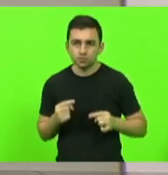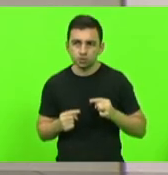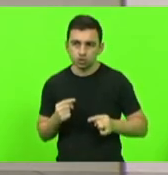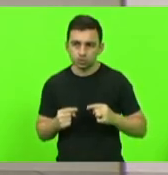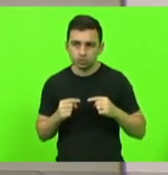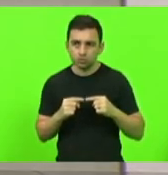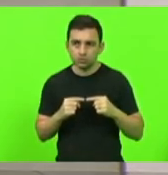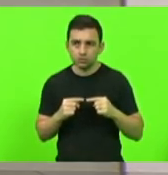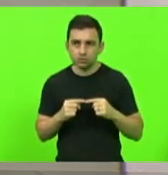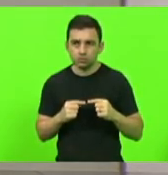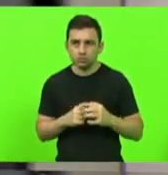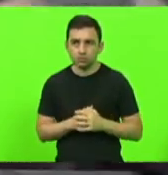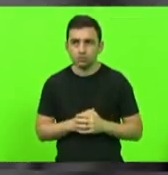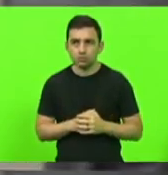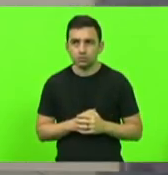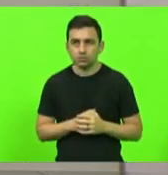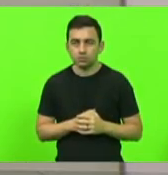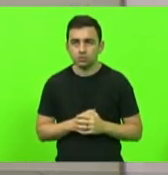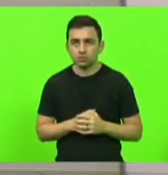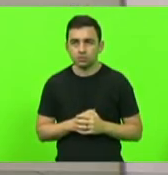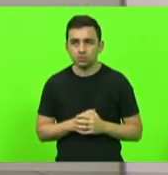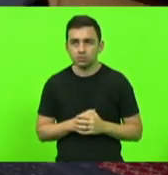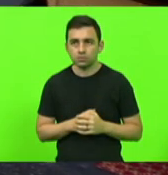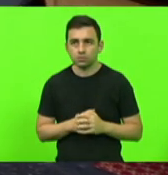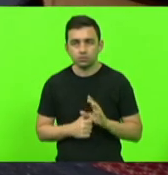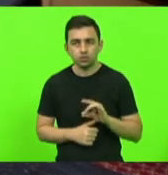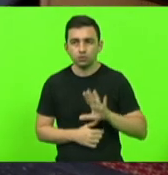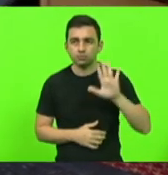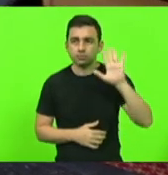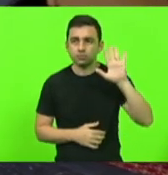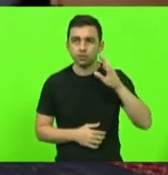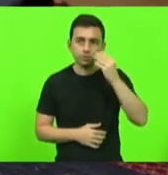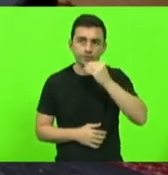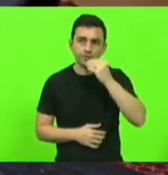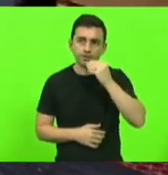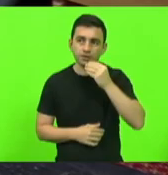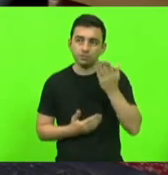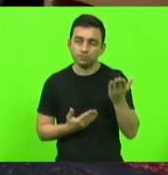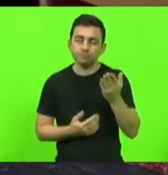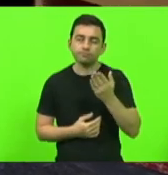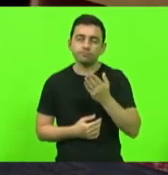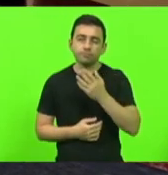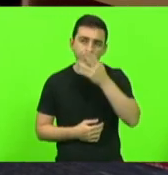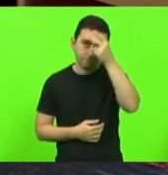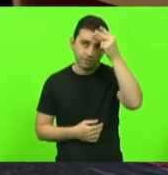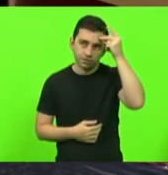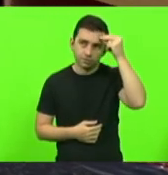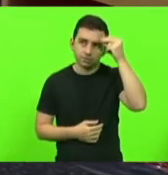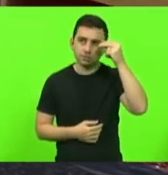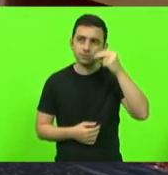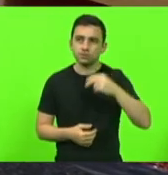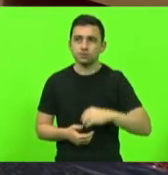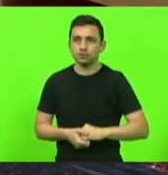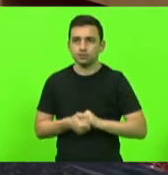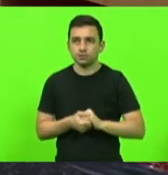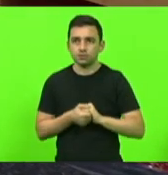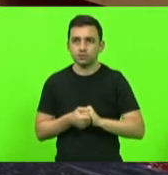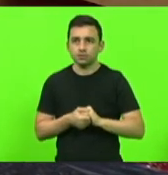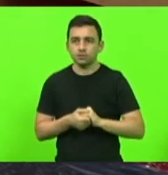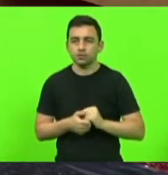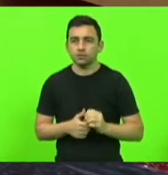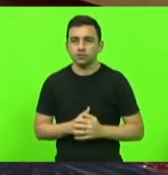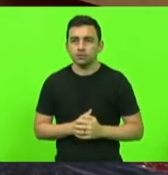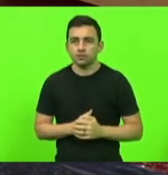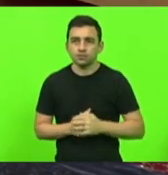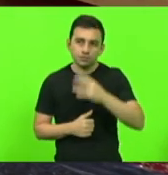deputada? Não. Apenas uma questão de ordem, aproveitar para saudar os prefeitos que estão aqui nos visitando hoje da região da ANFRE, o